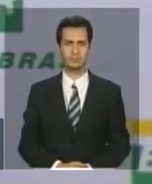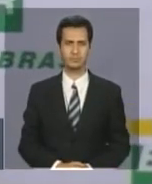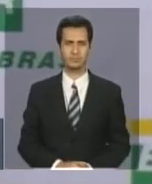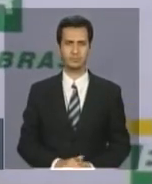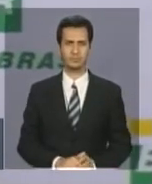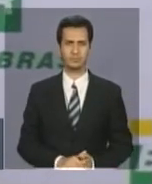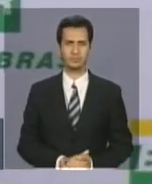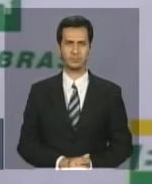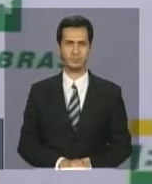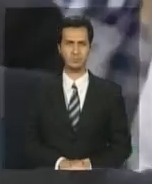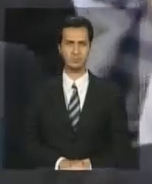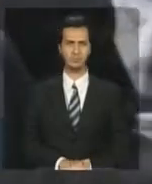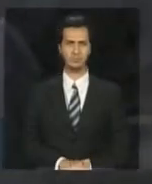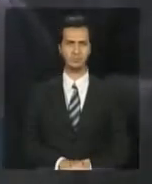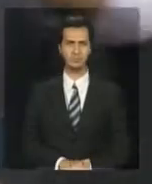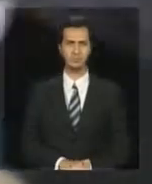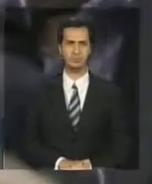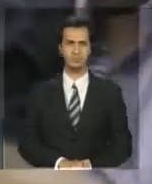Próximo.